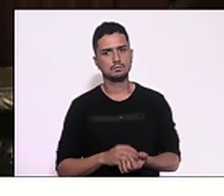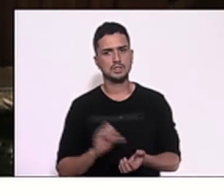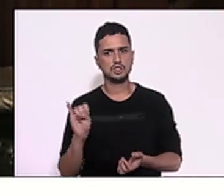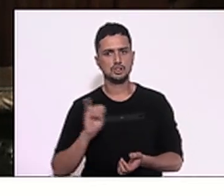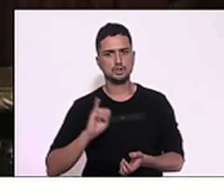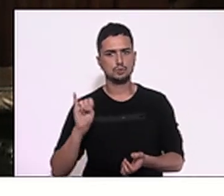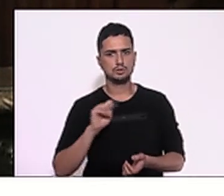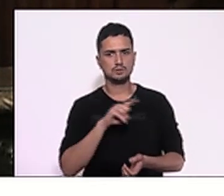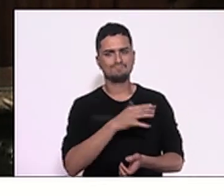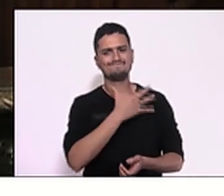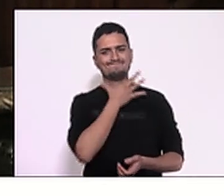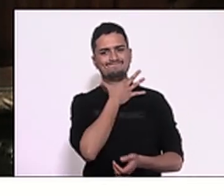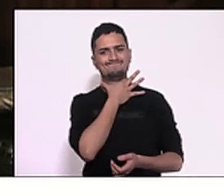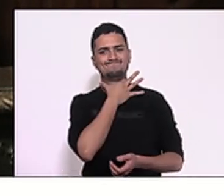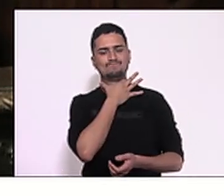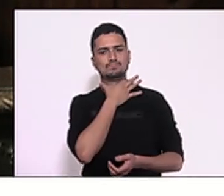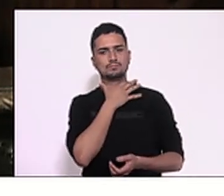um quadro